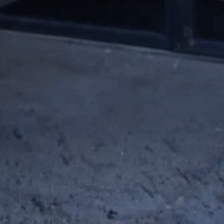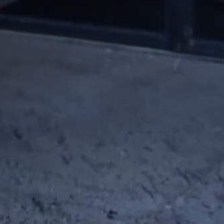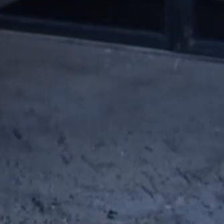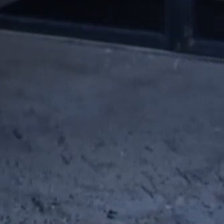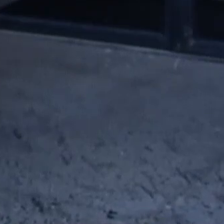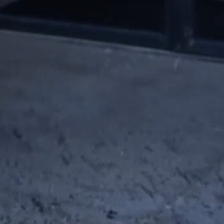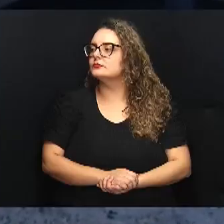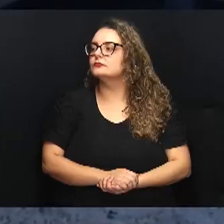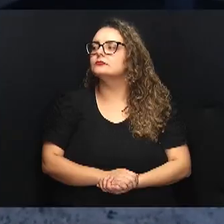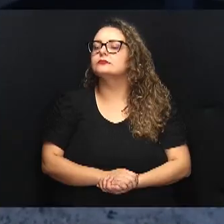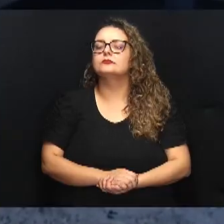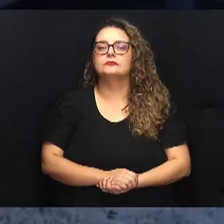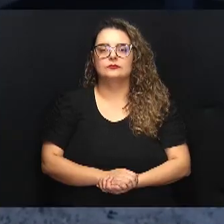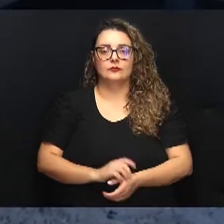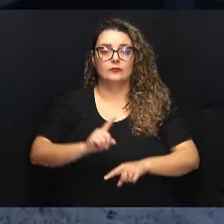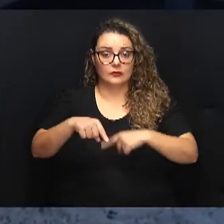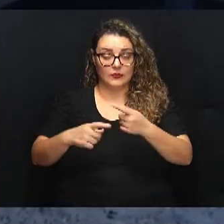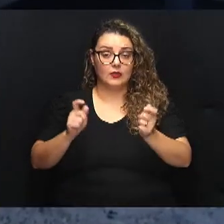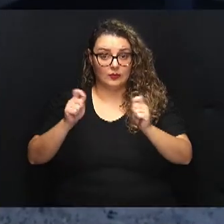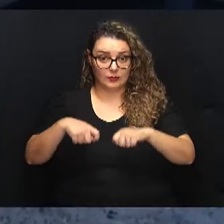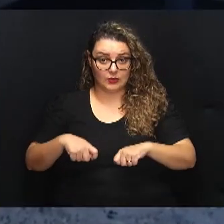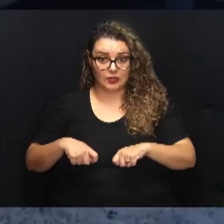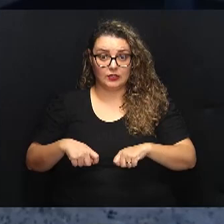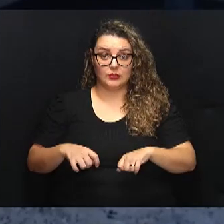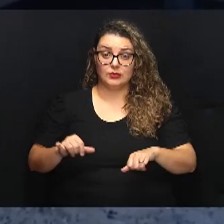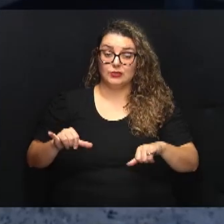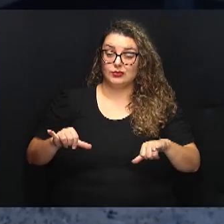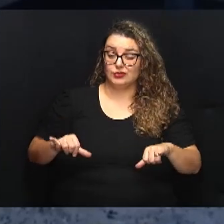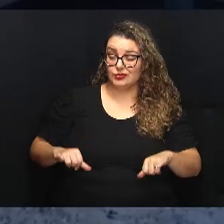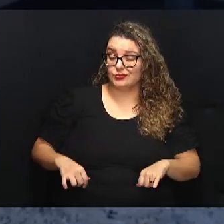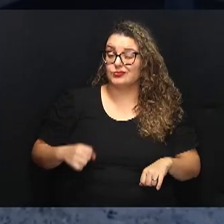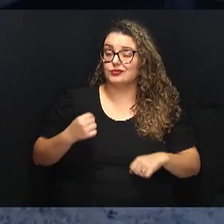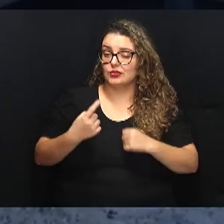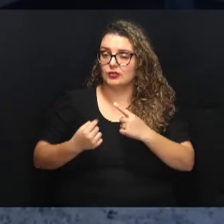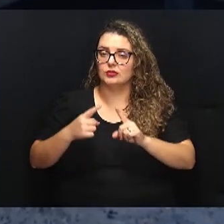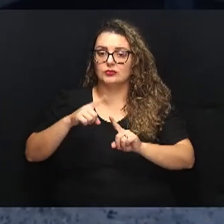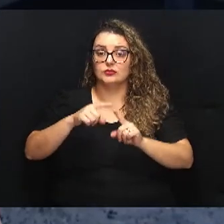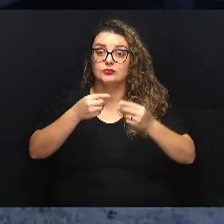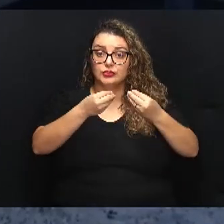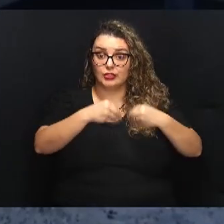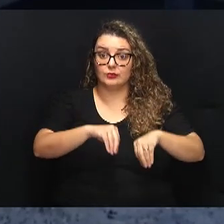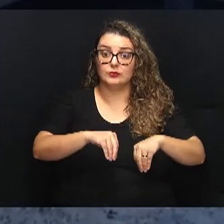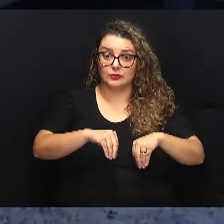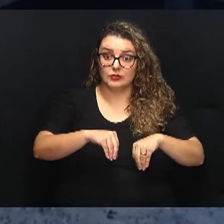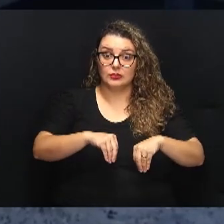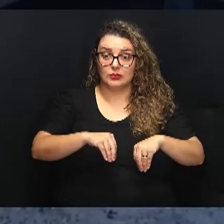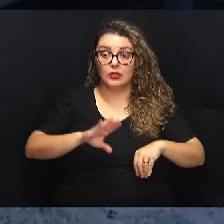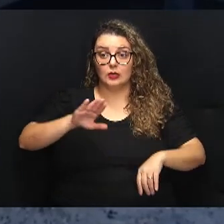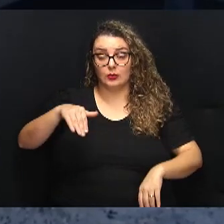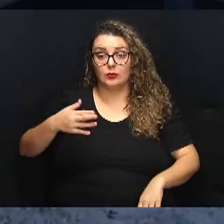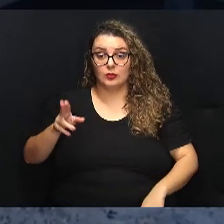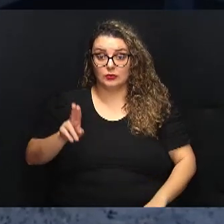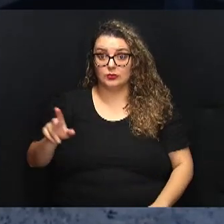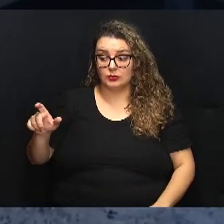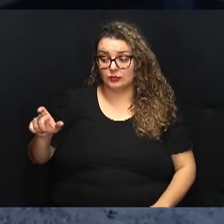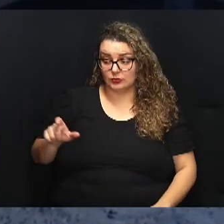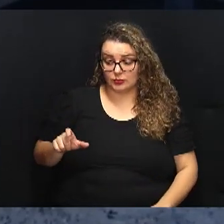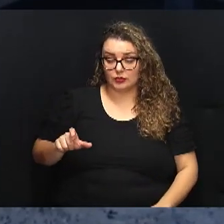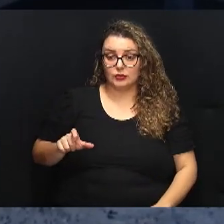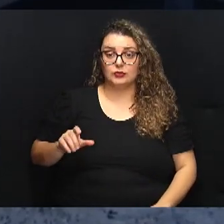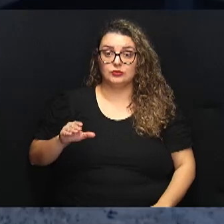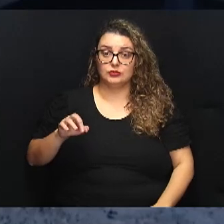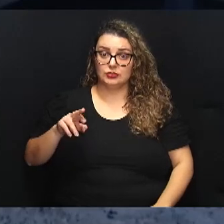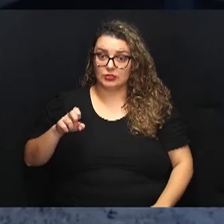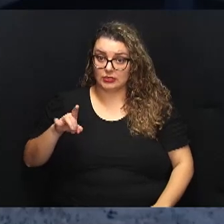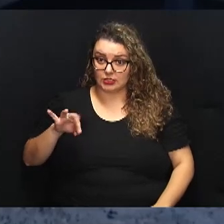A outra possibilidade de você sofrer aí algum tipo de prejuízo ao utilizar cartões de crédito ou